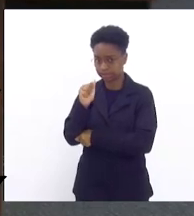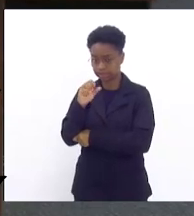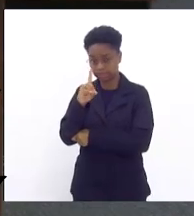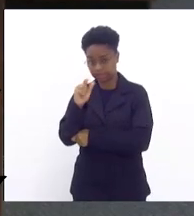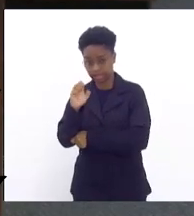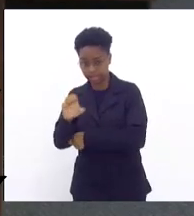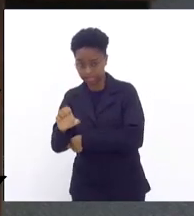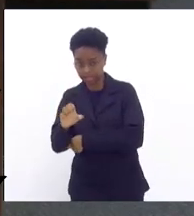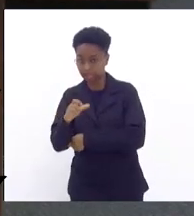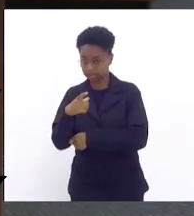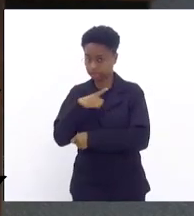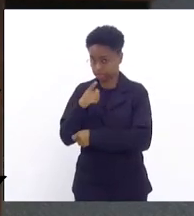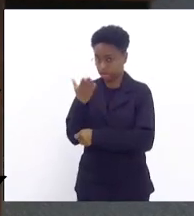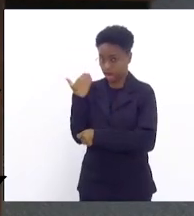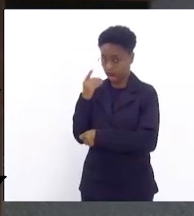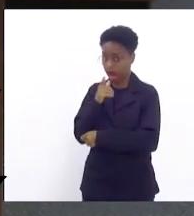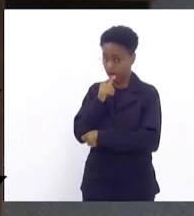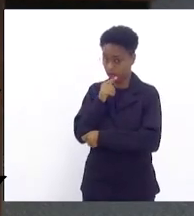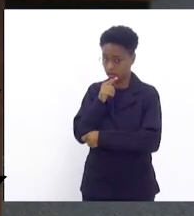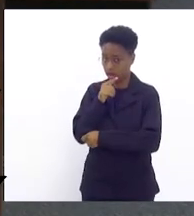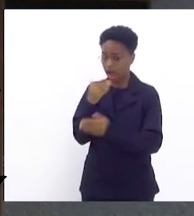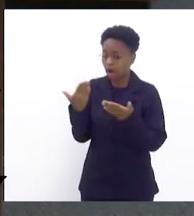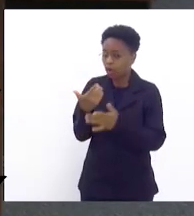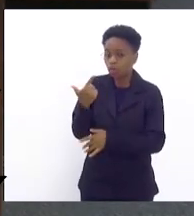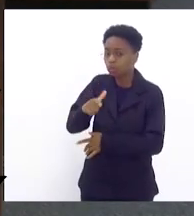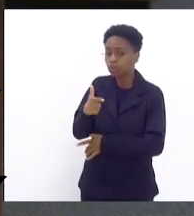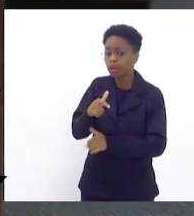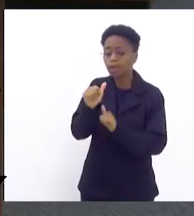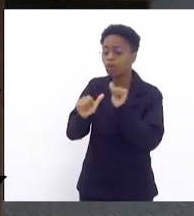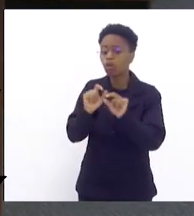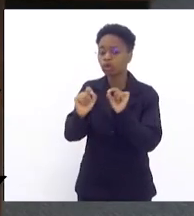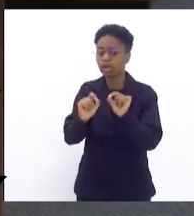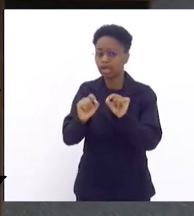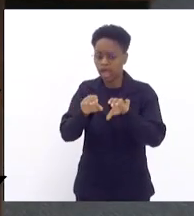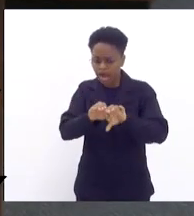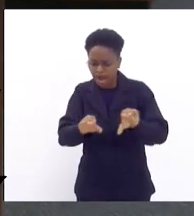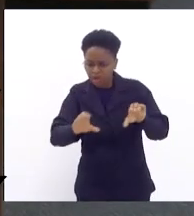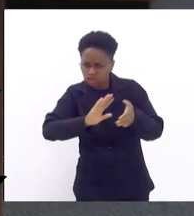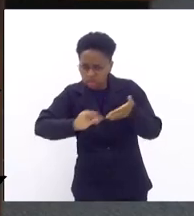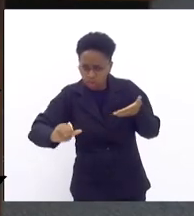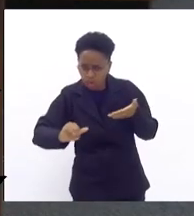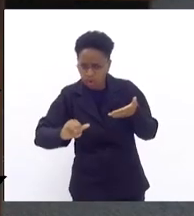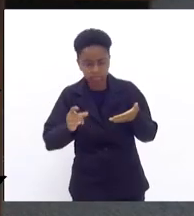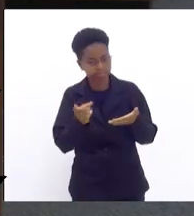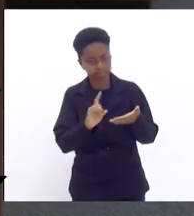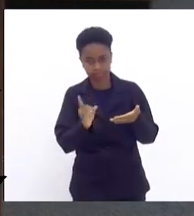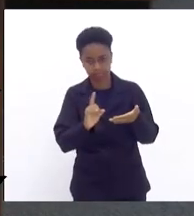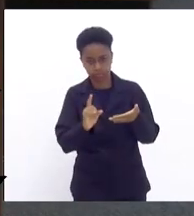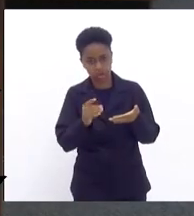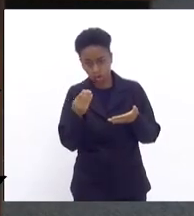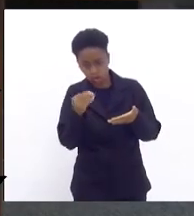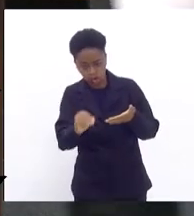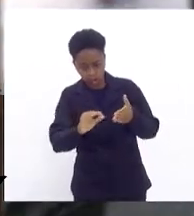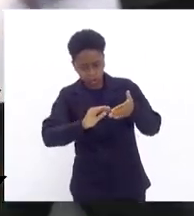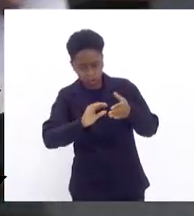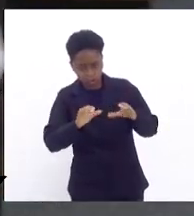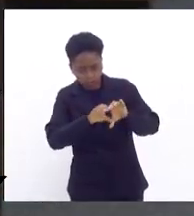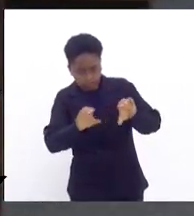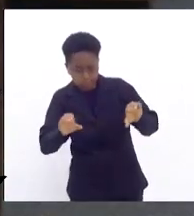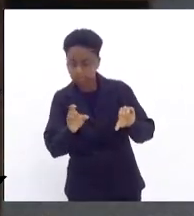não tem. O que mudou? Foi retirado o cano da terra? Não. Foi colocado o cano na terra?